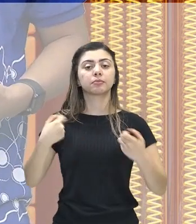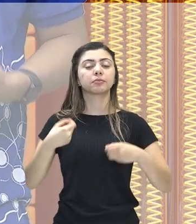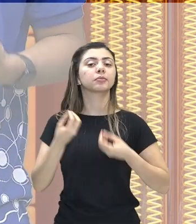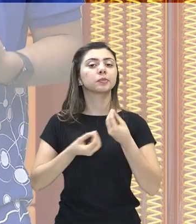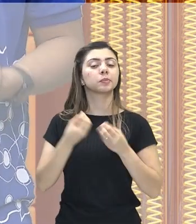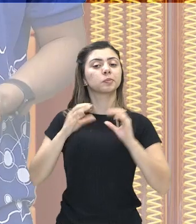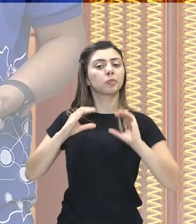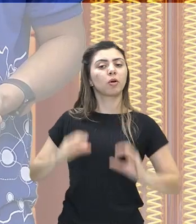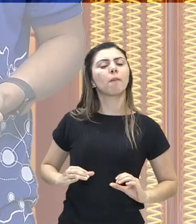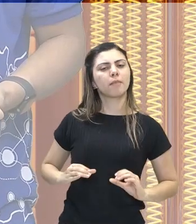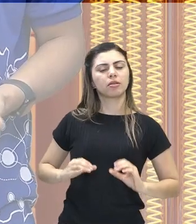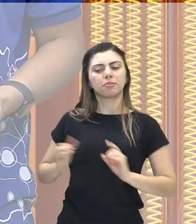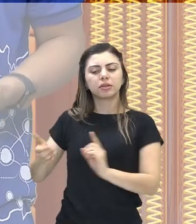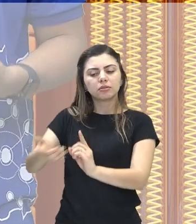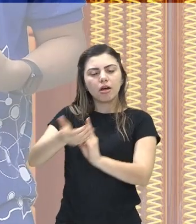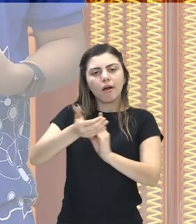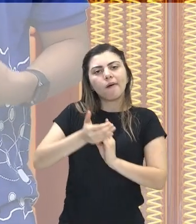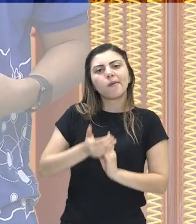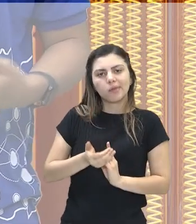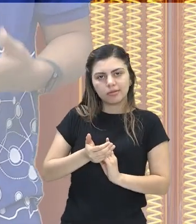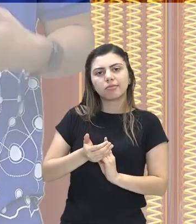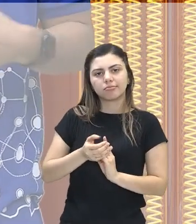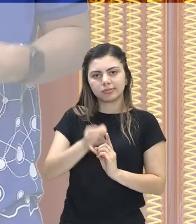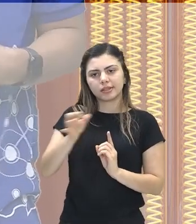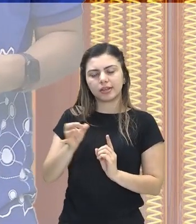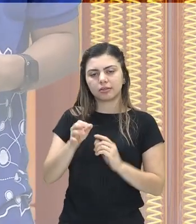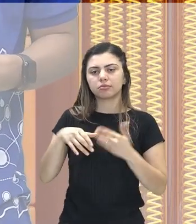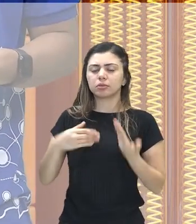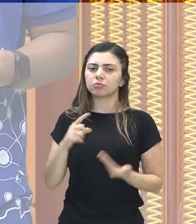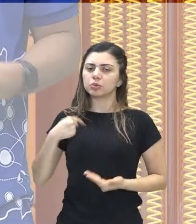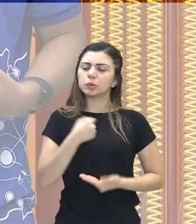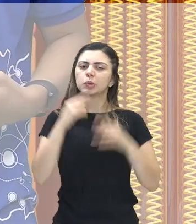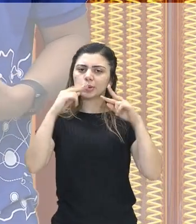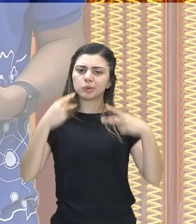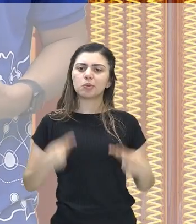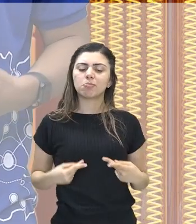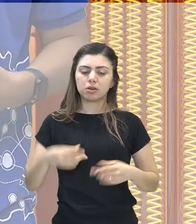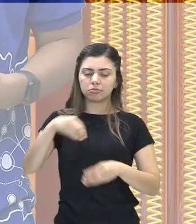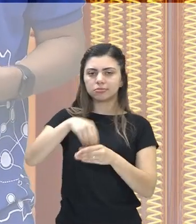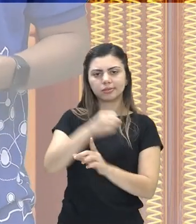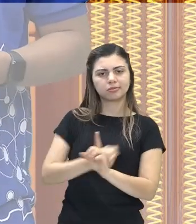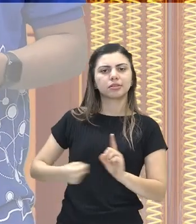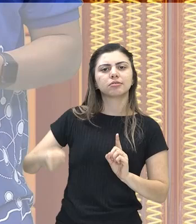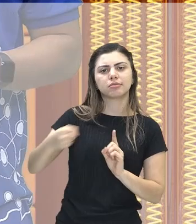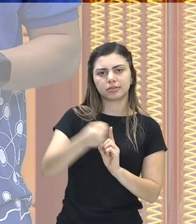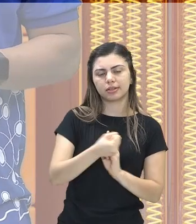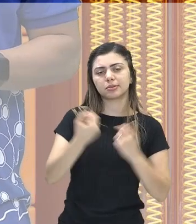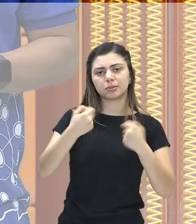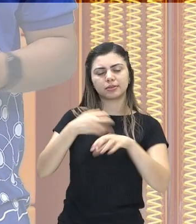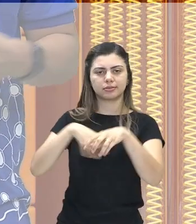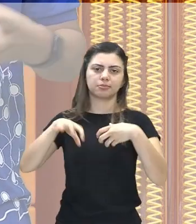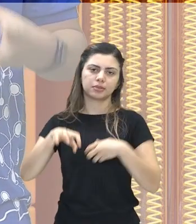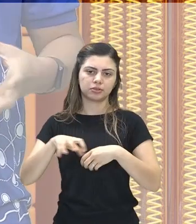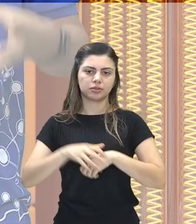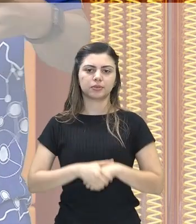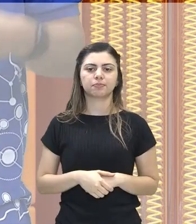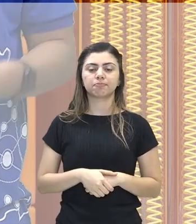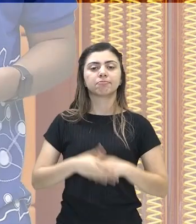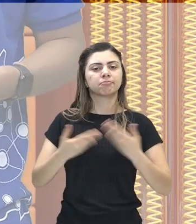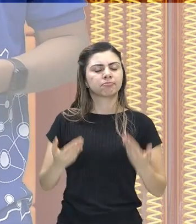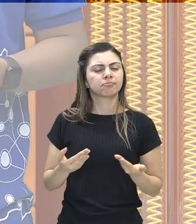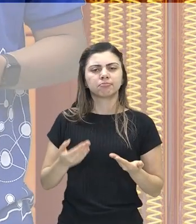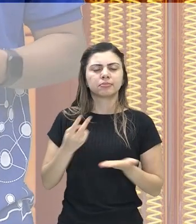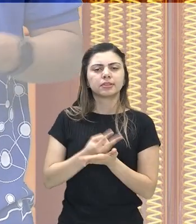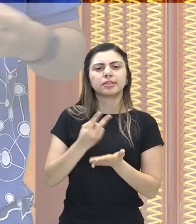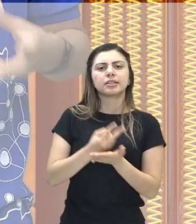postura de acolhimento, né? Nós enquanto pessoas, né, sociedade, né? A gente tem que sempre